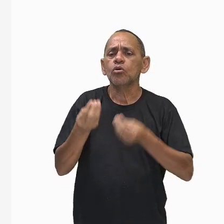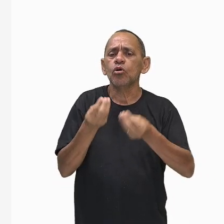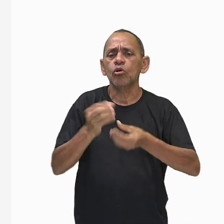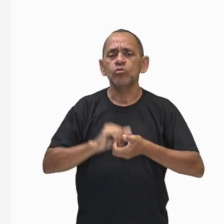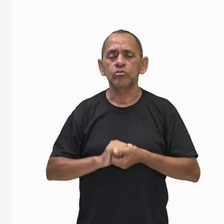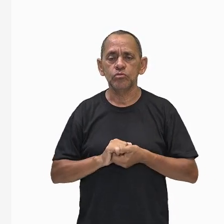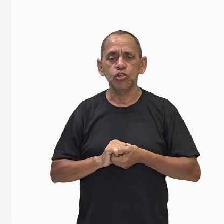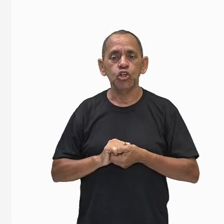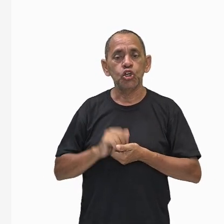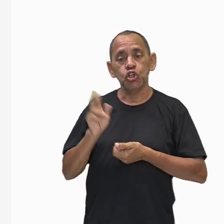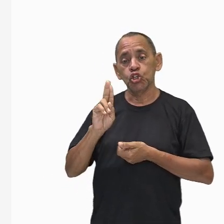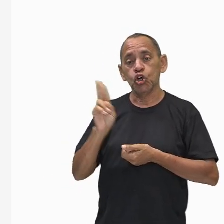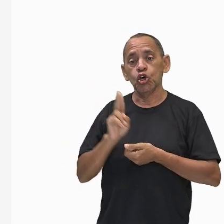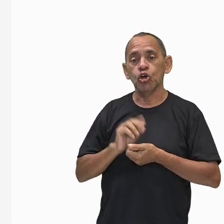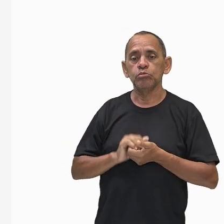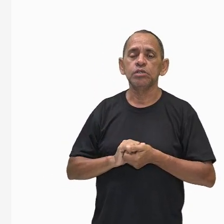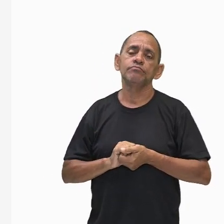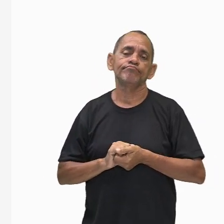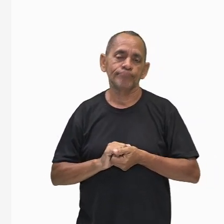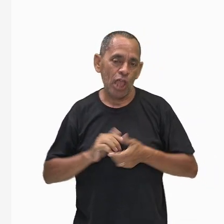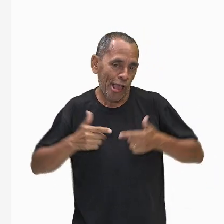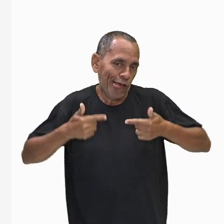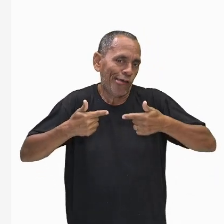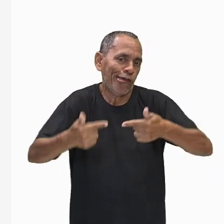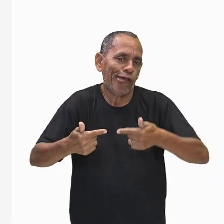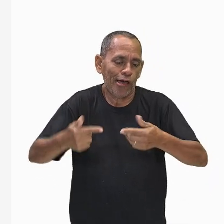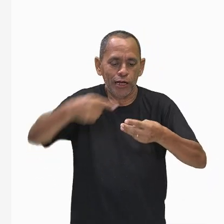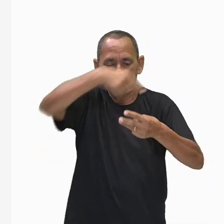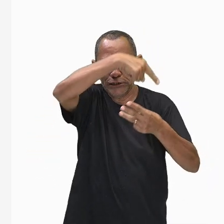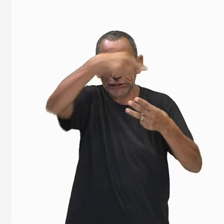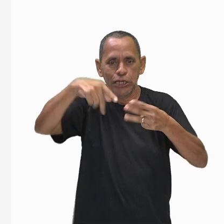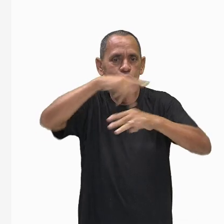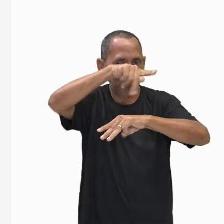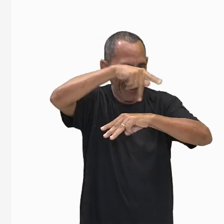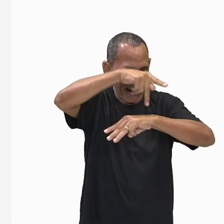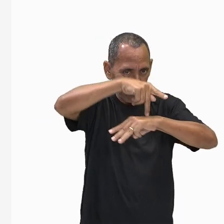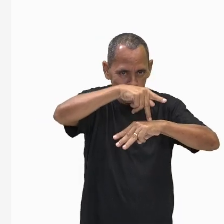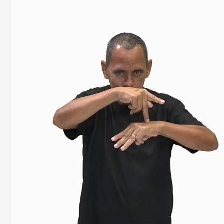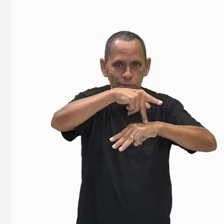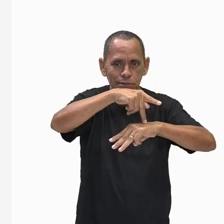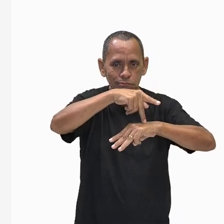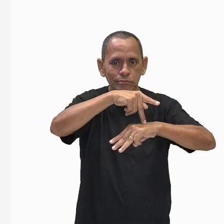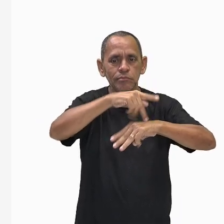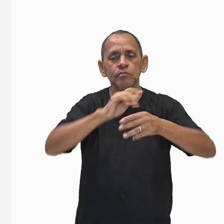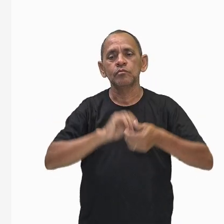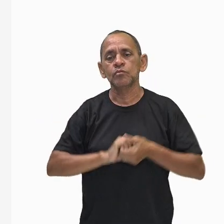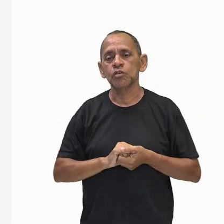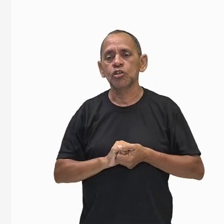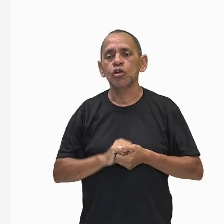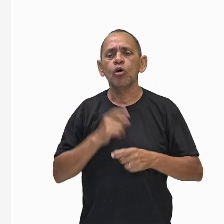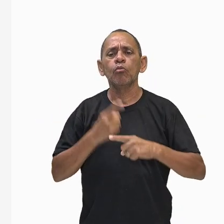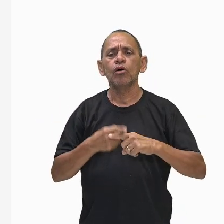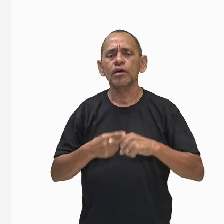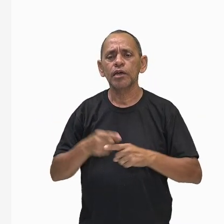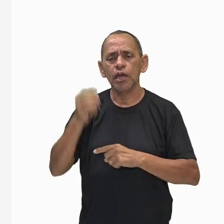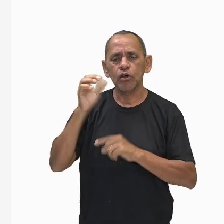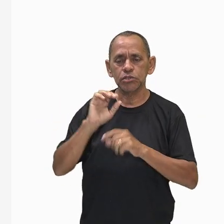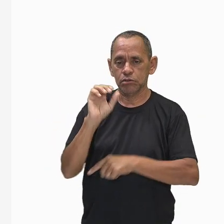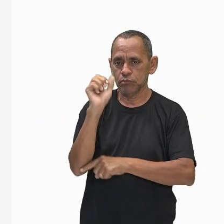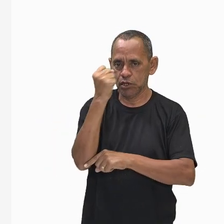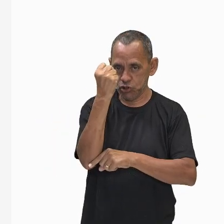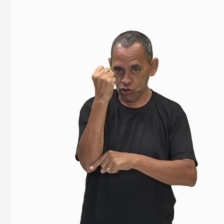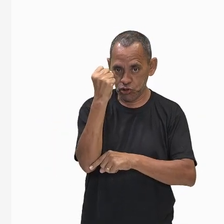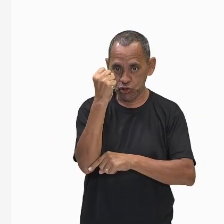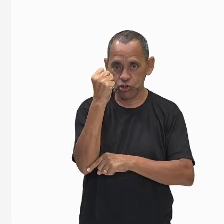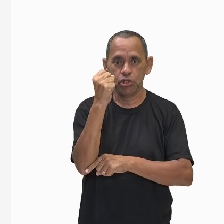Também chamada Guerra da Tríplice Aliança, Guerra de la Triple Alianza, Argentina e